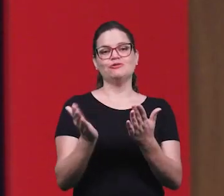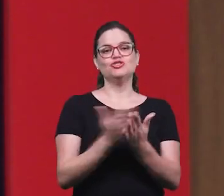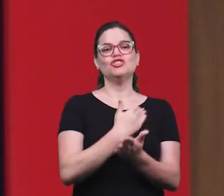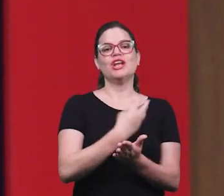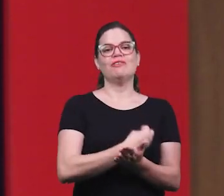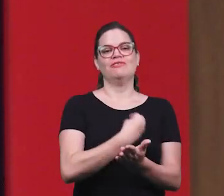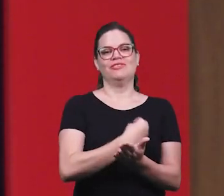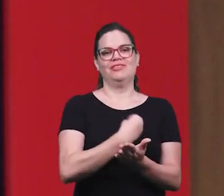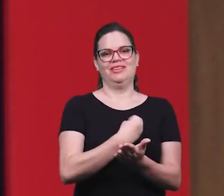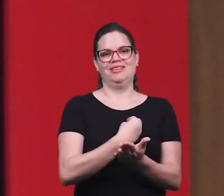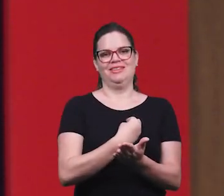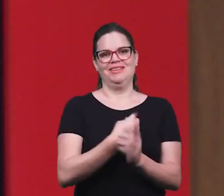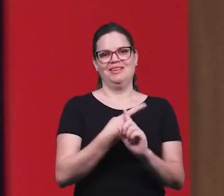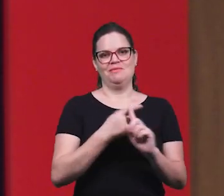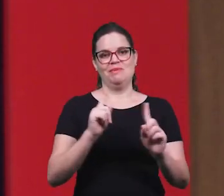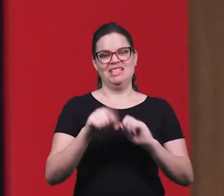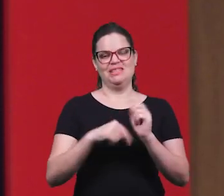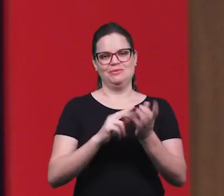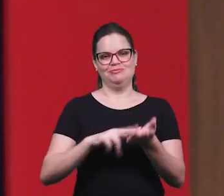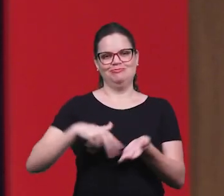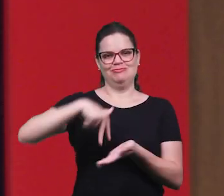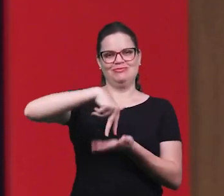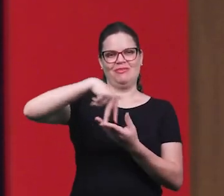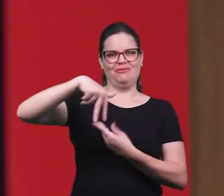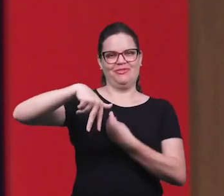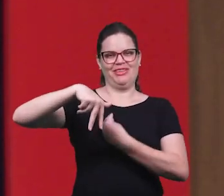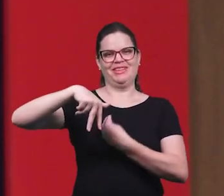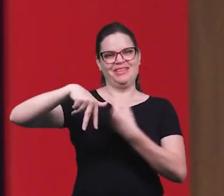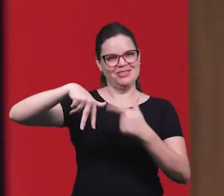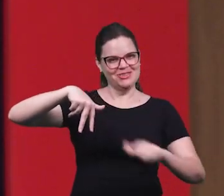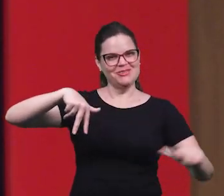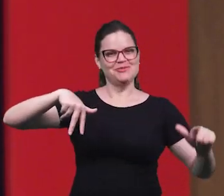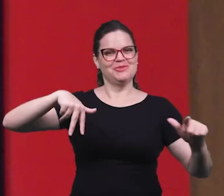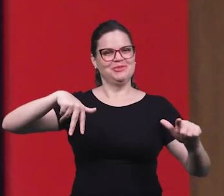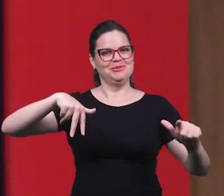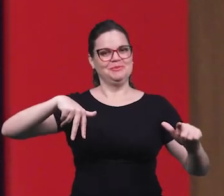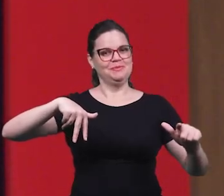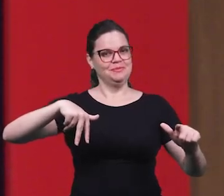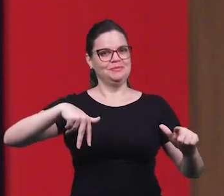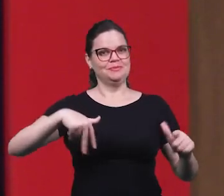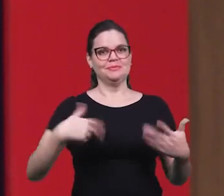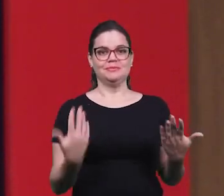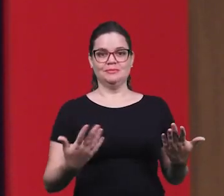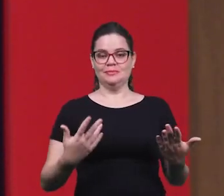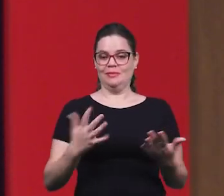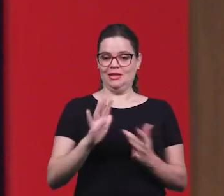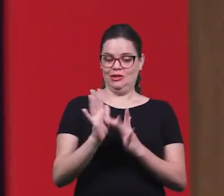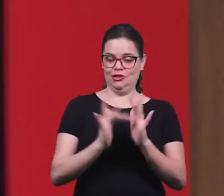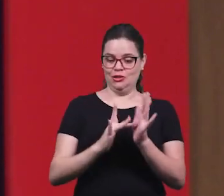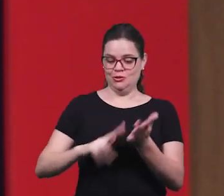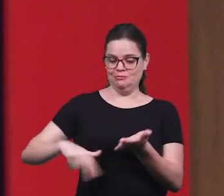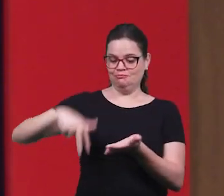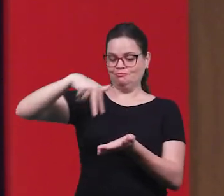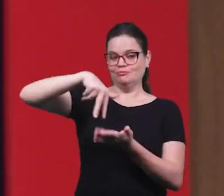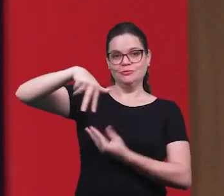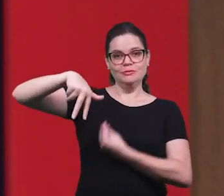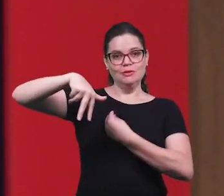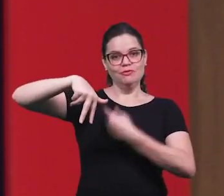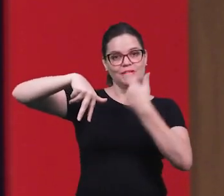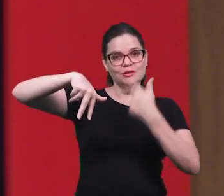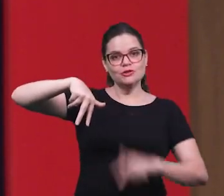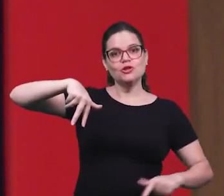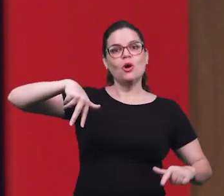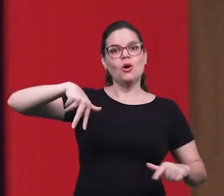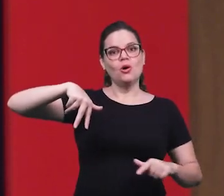morte, mas fala também da ressurreição do Senhor Jesus. Então essa ressurreição nos possibilitou ter vida, e vida